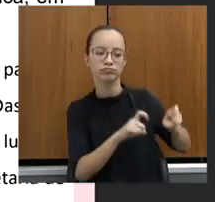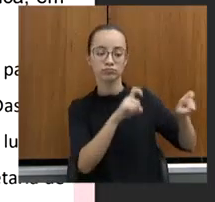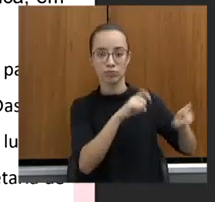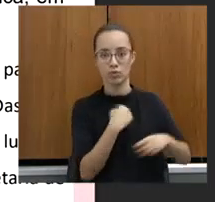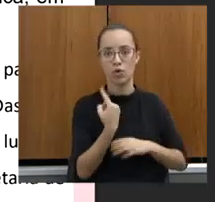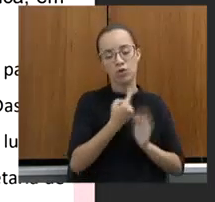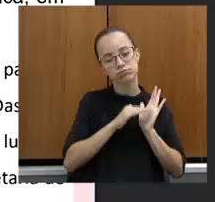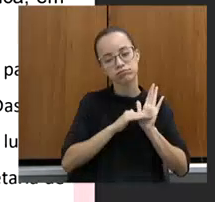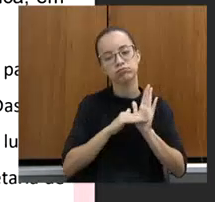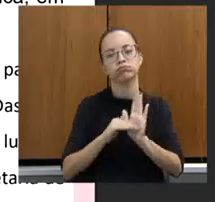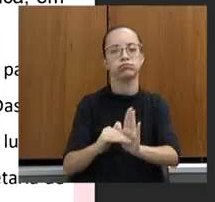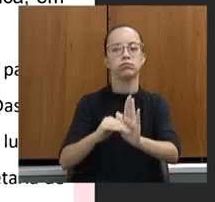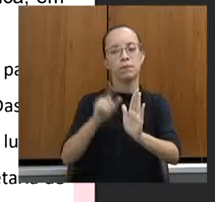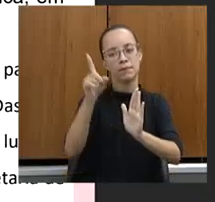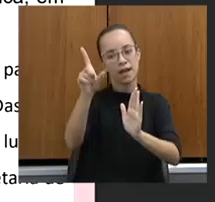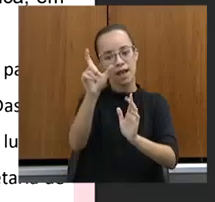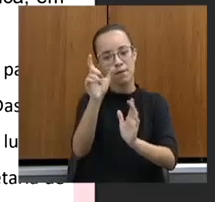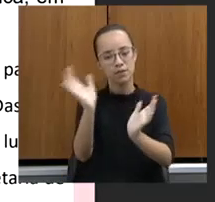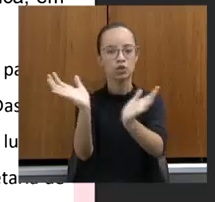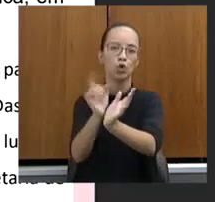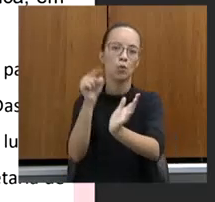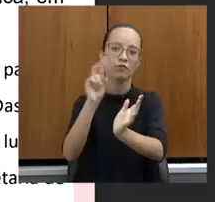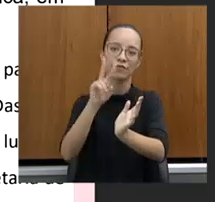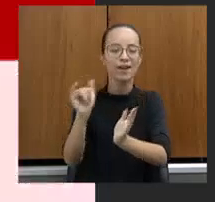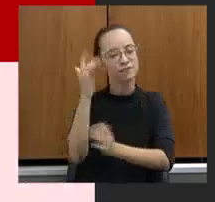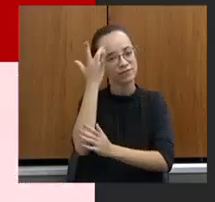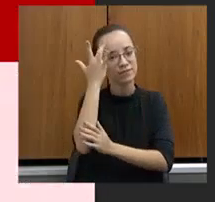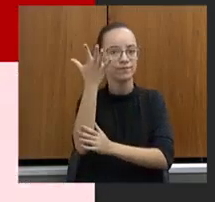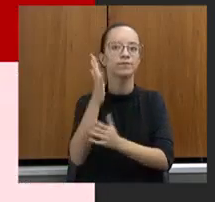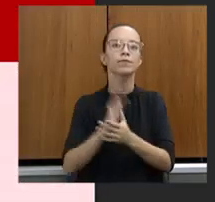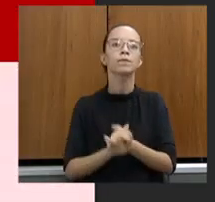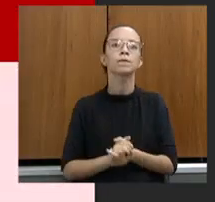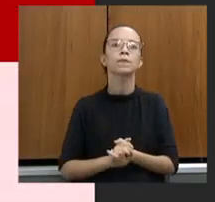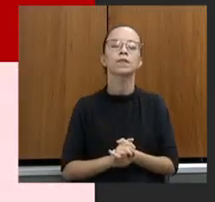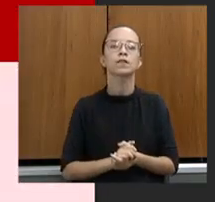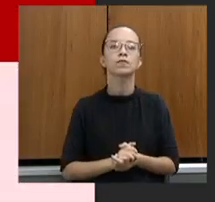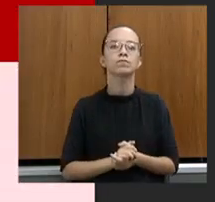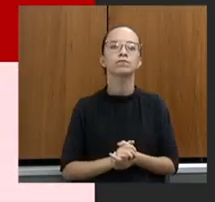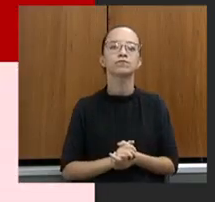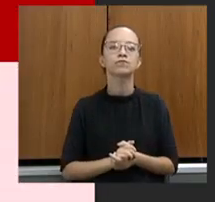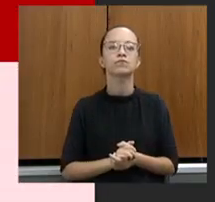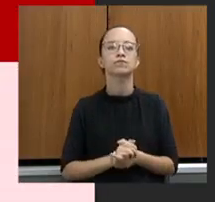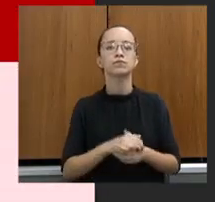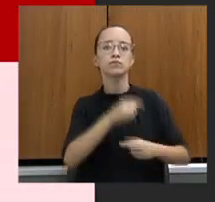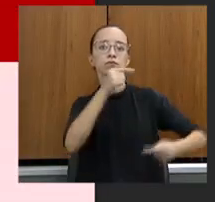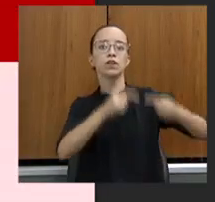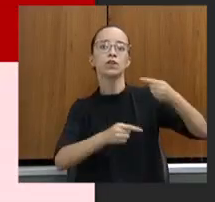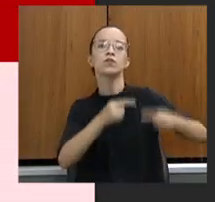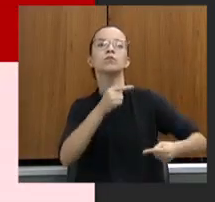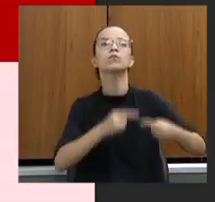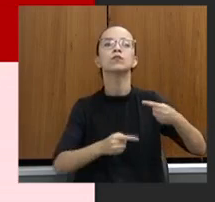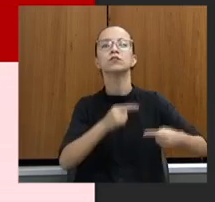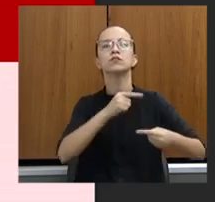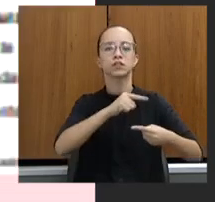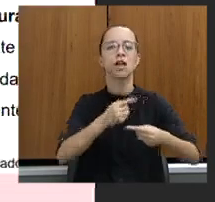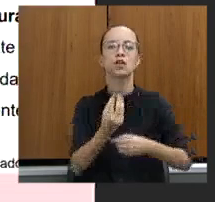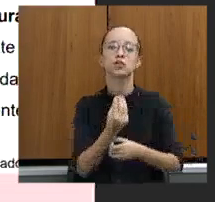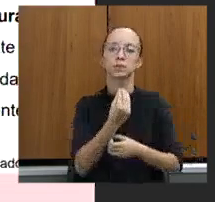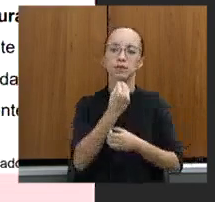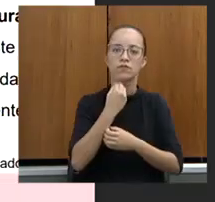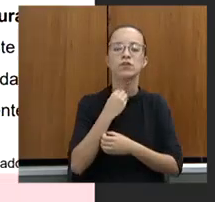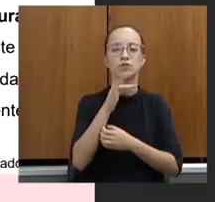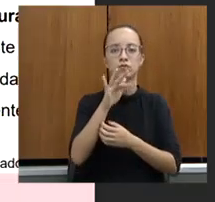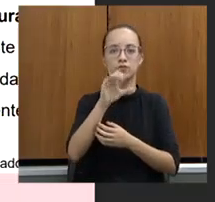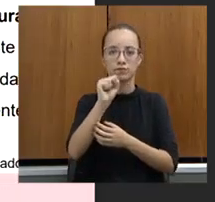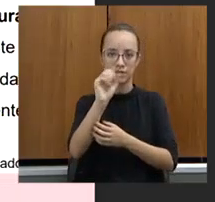eles na emissão das suas notas fiscais próximo por favor bom a política de concessão de benefícios fiscais do